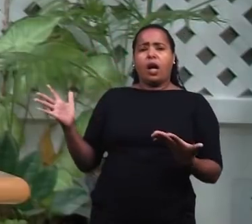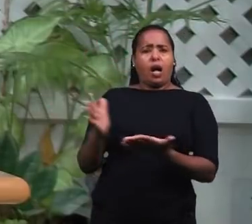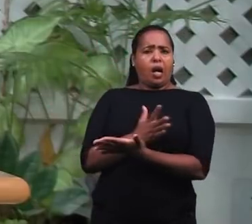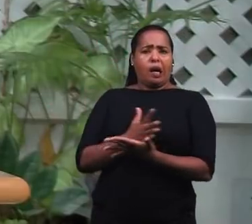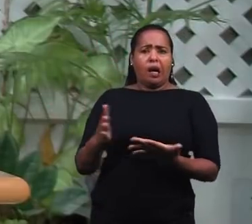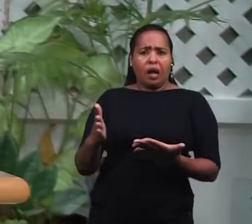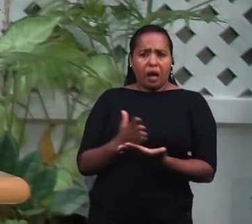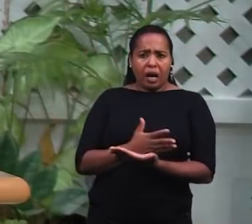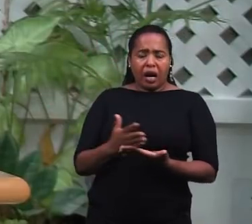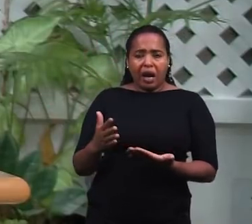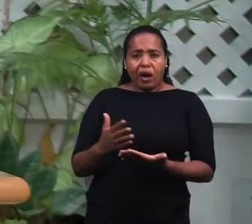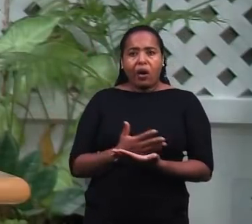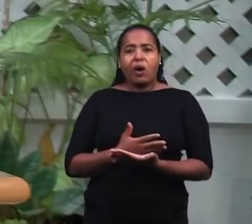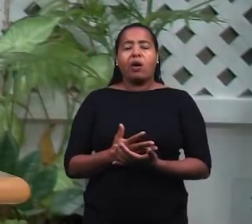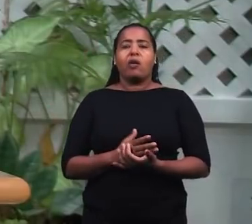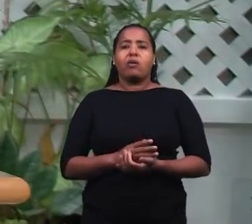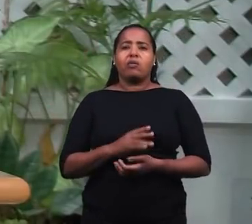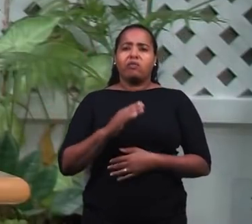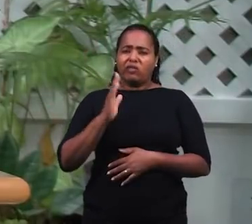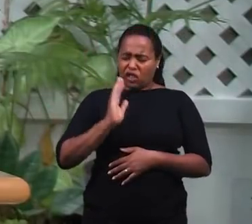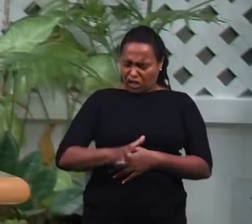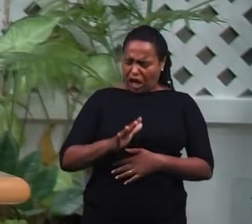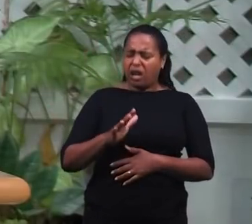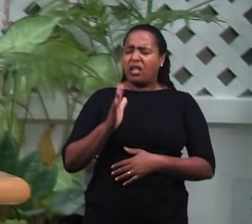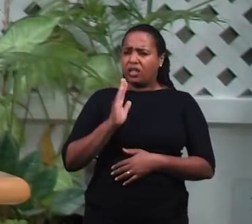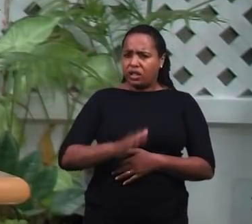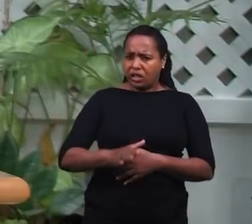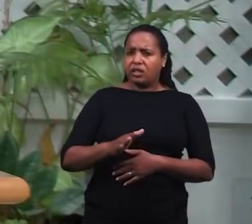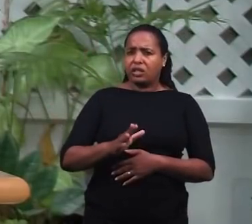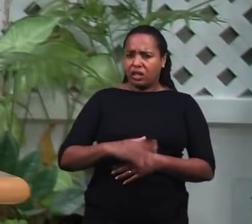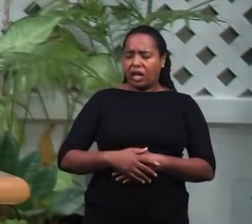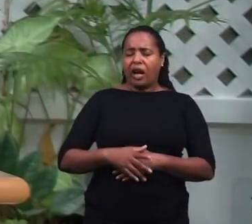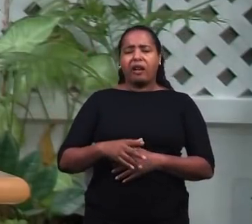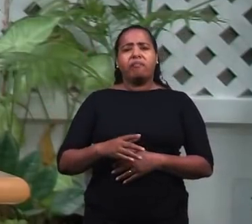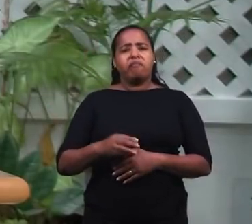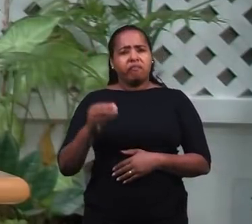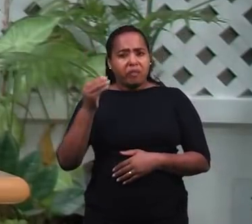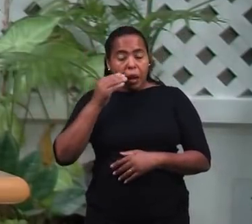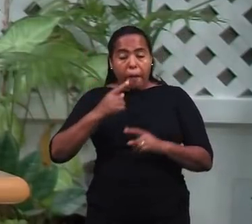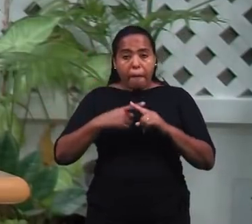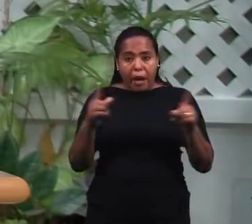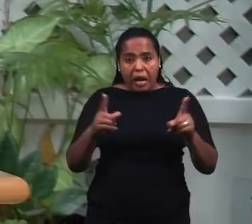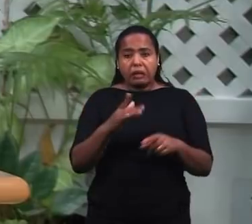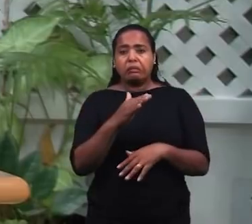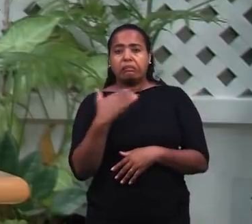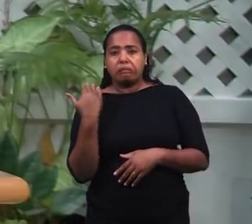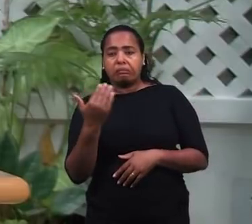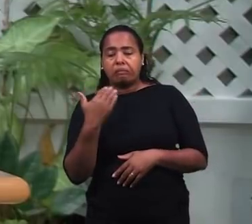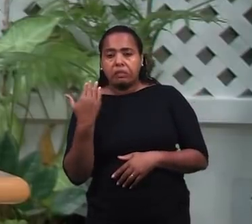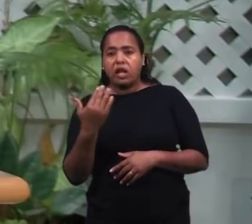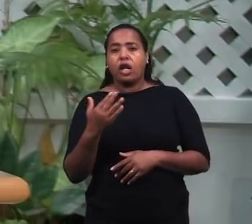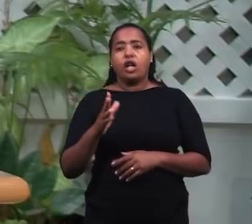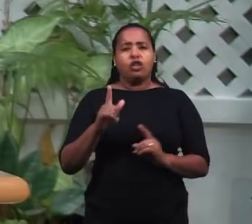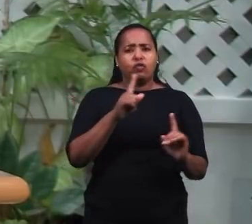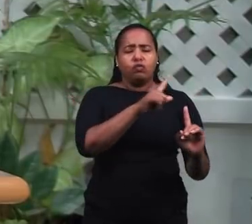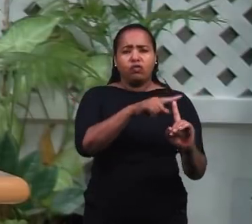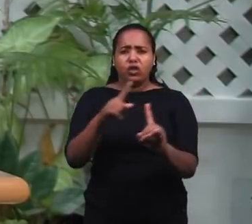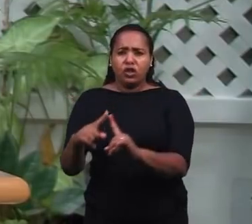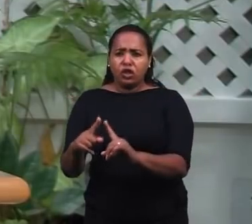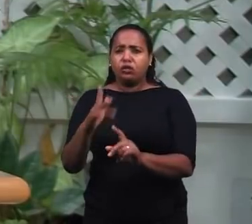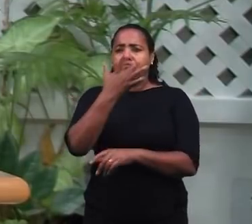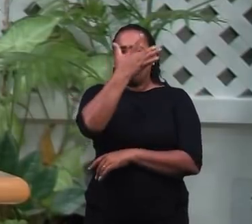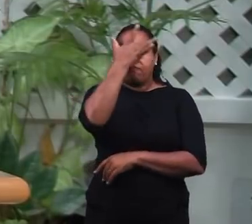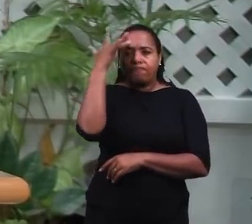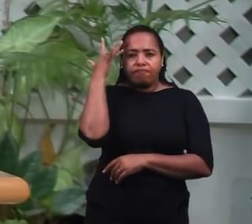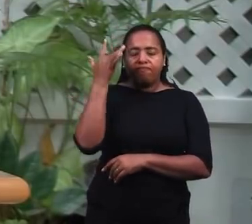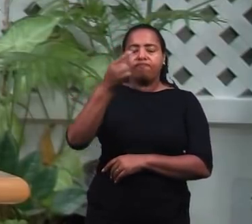Alguns até publicaram livros já, grandes teólogos, de que Deus morreu. É esse tipo de